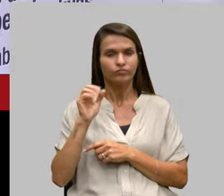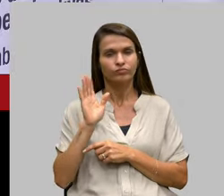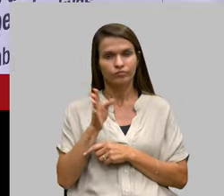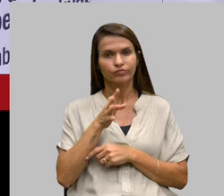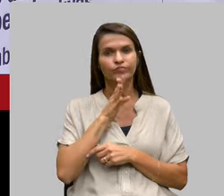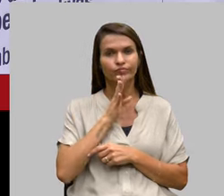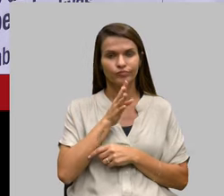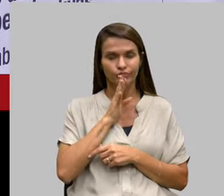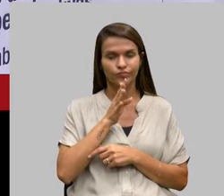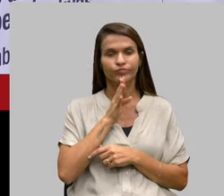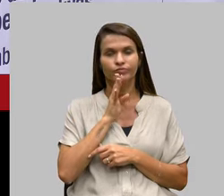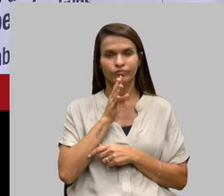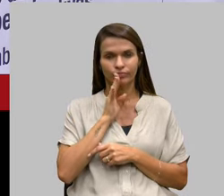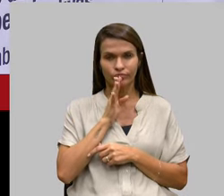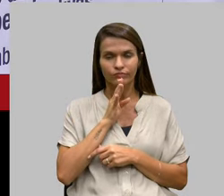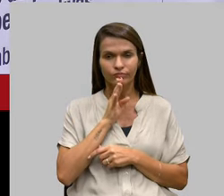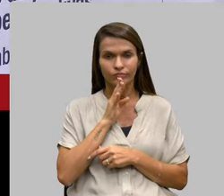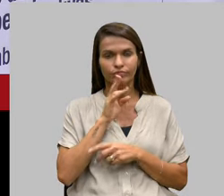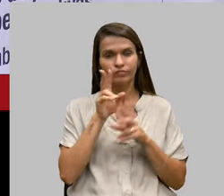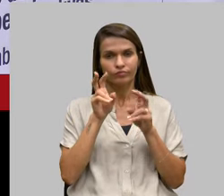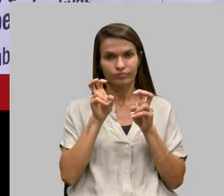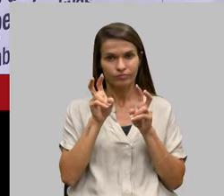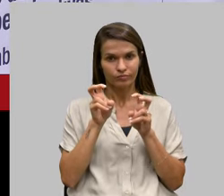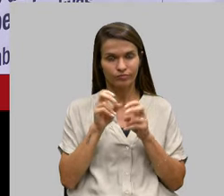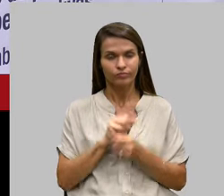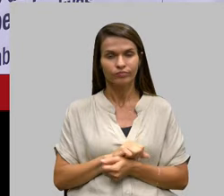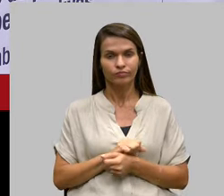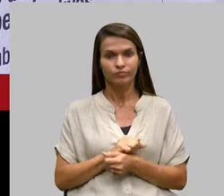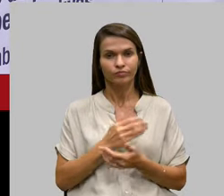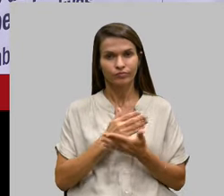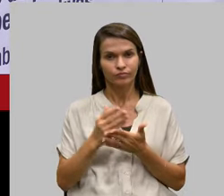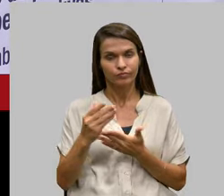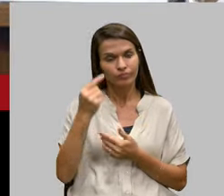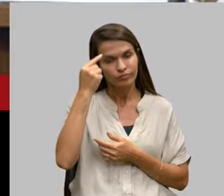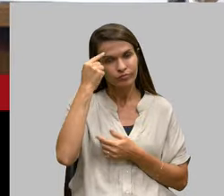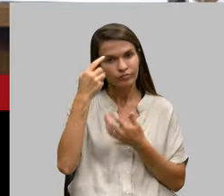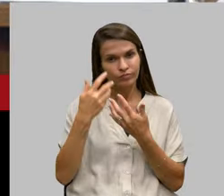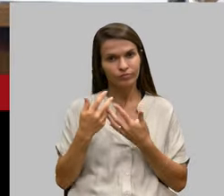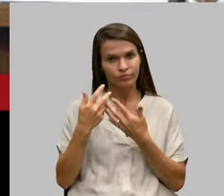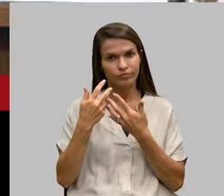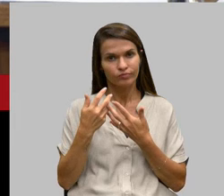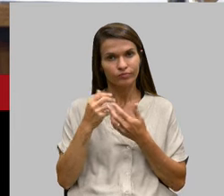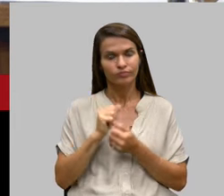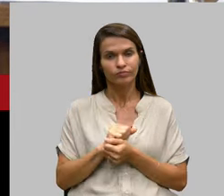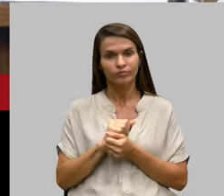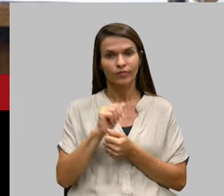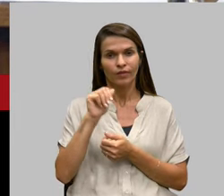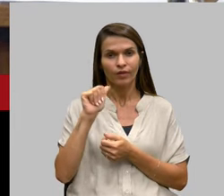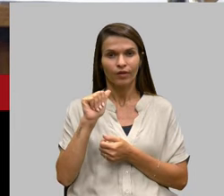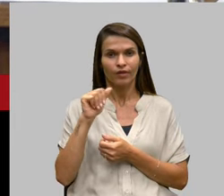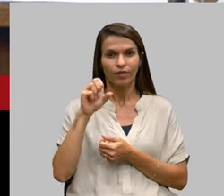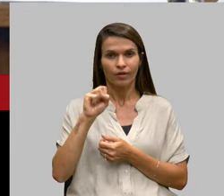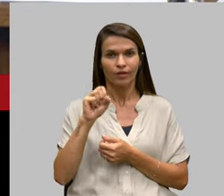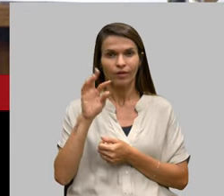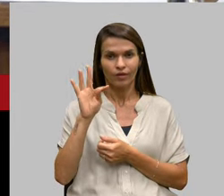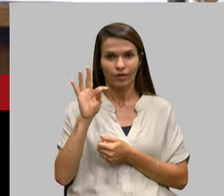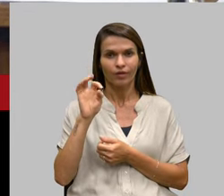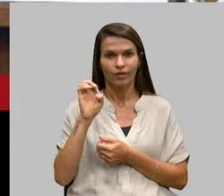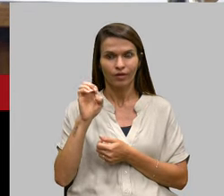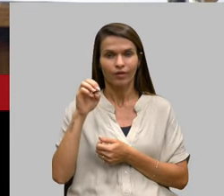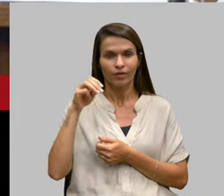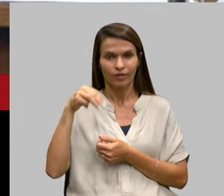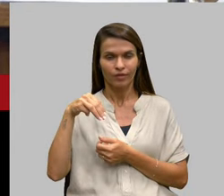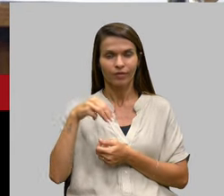fala eh eu começo pensando aqui eh em Einstein Se nós